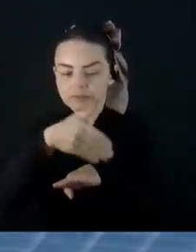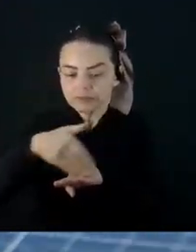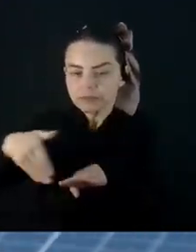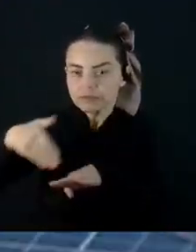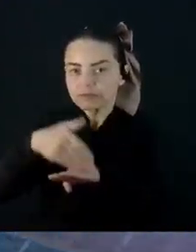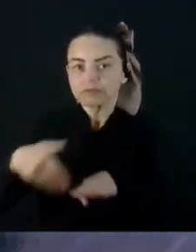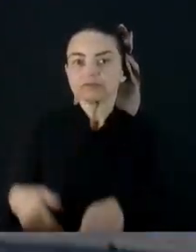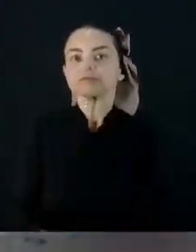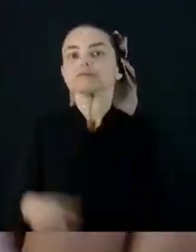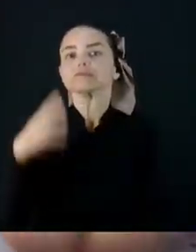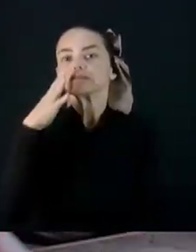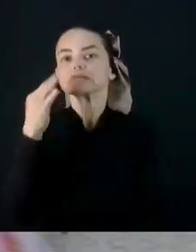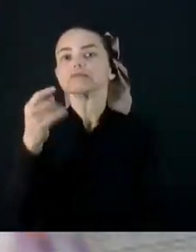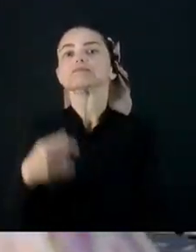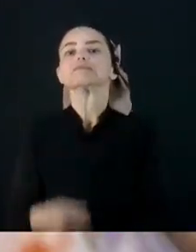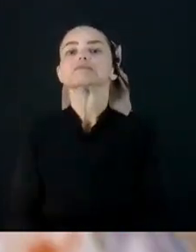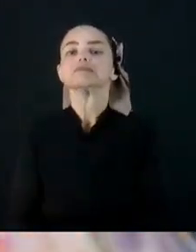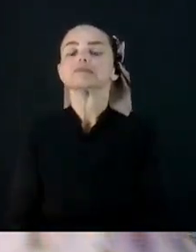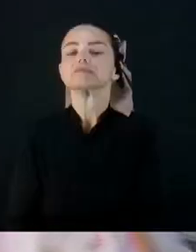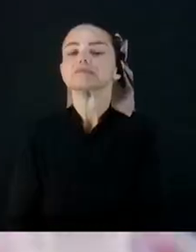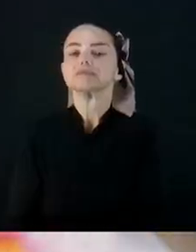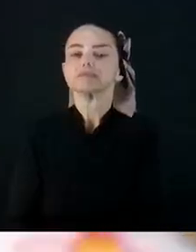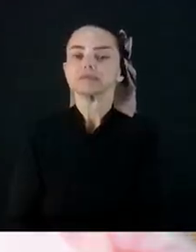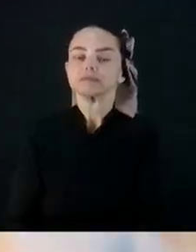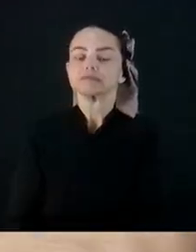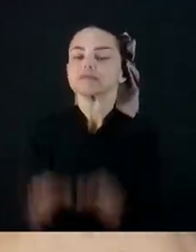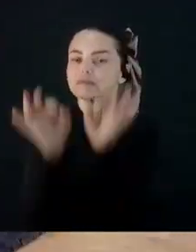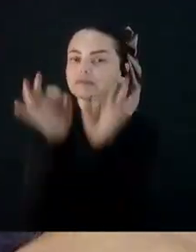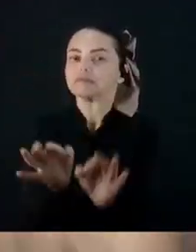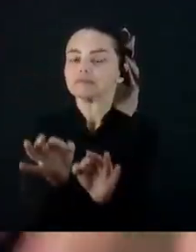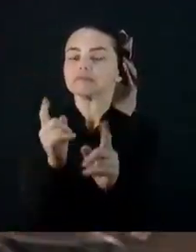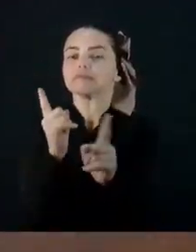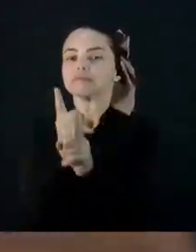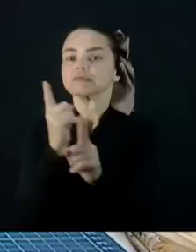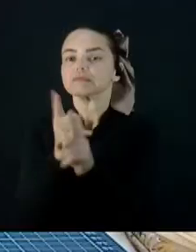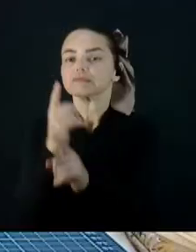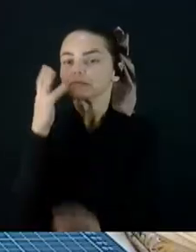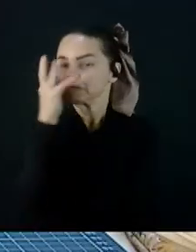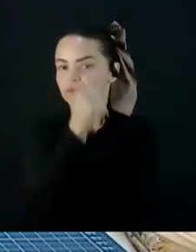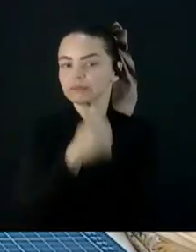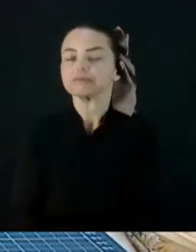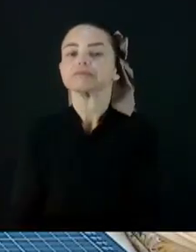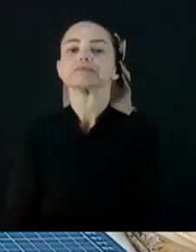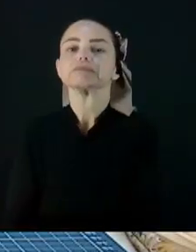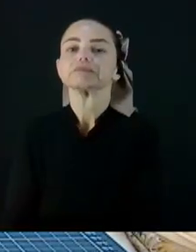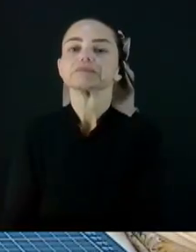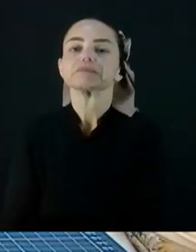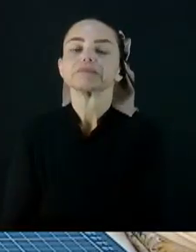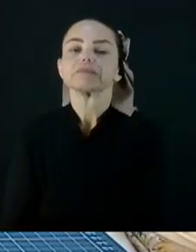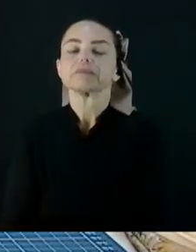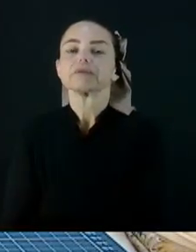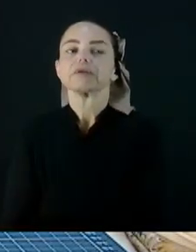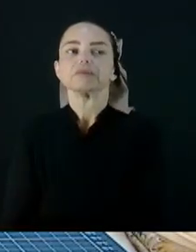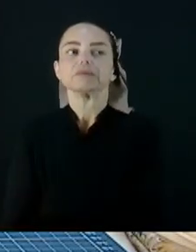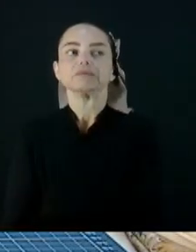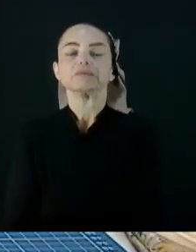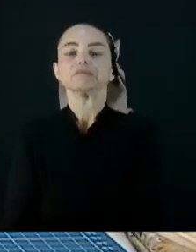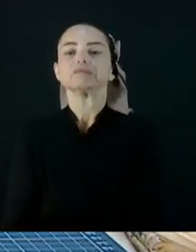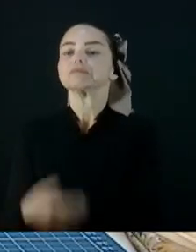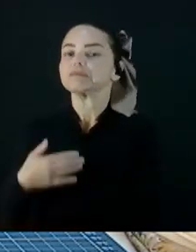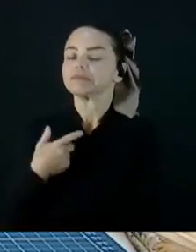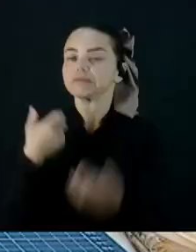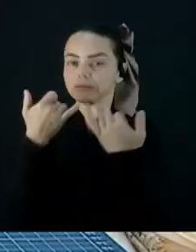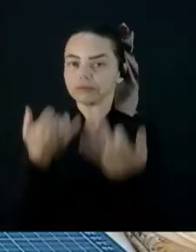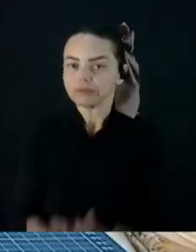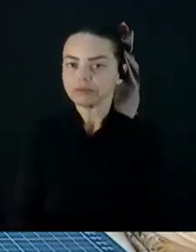a lateral para ver se ficou certinho o encontro das linhas. Olha que bonitinho, ficou certinho o encontro das linhas. Perfeito. E você estava me explicando que você faz um pouquinho